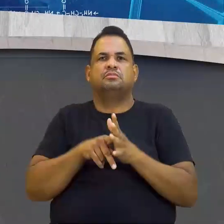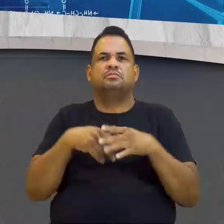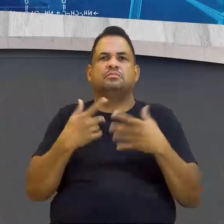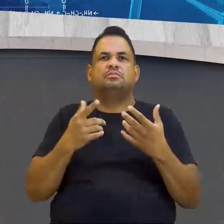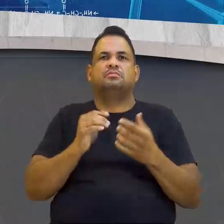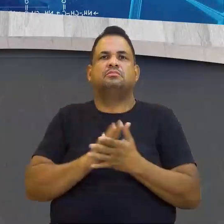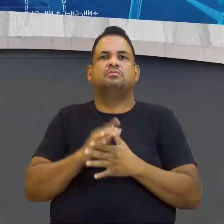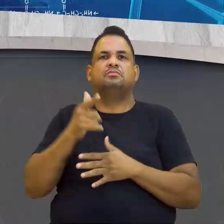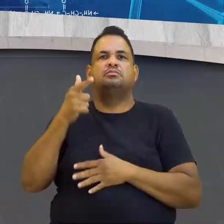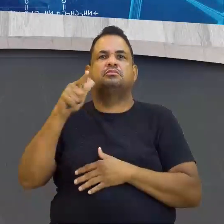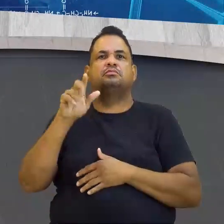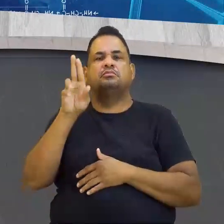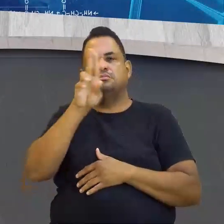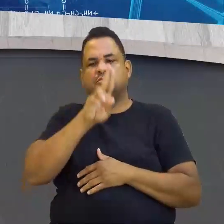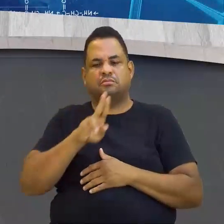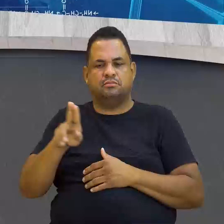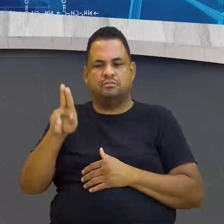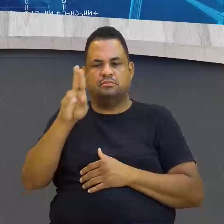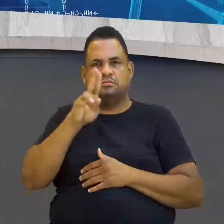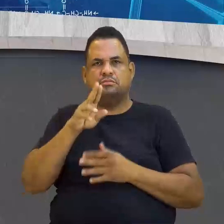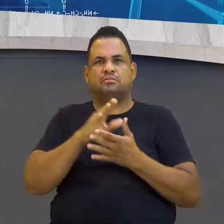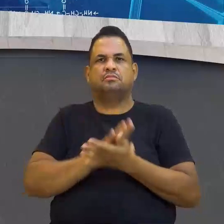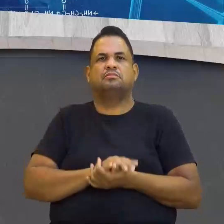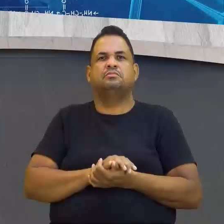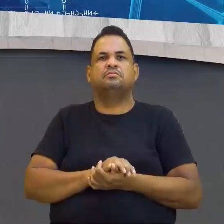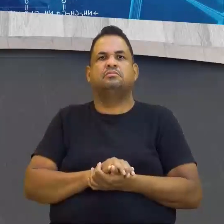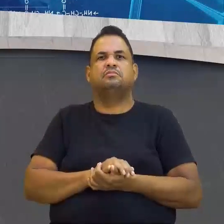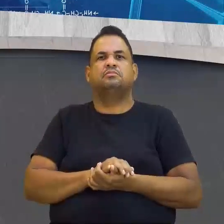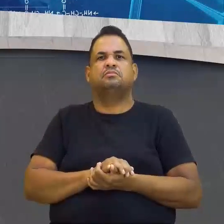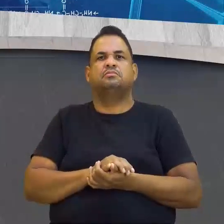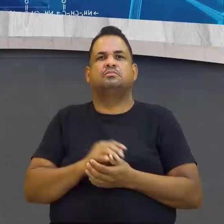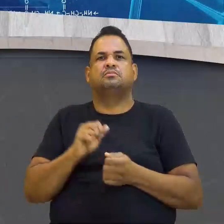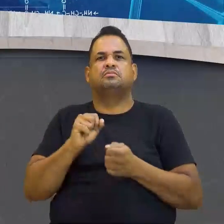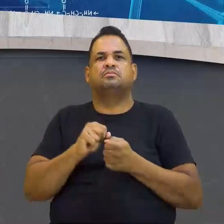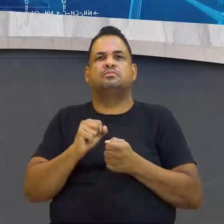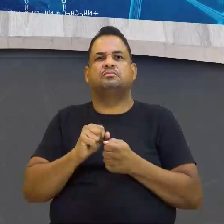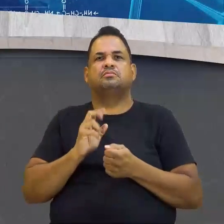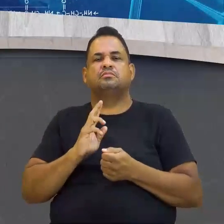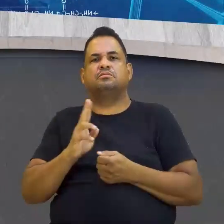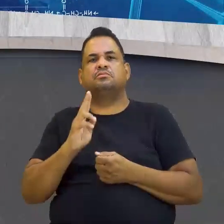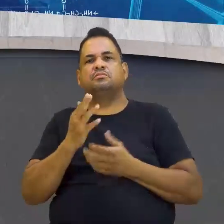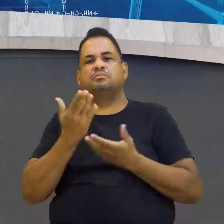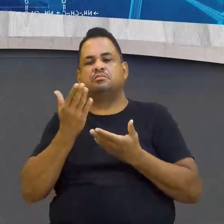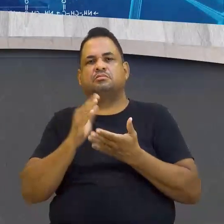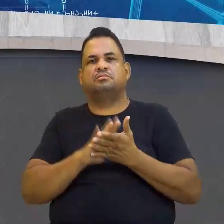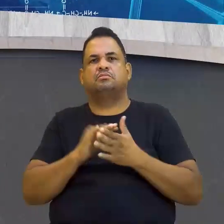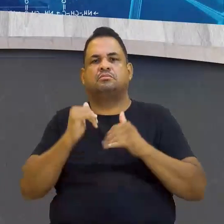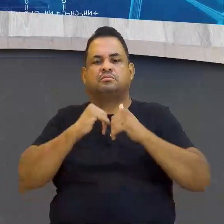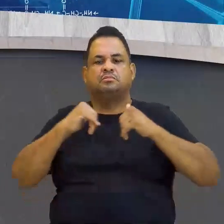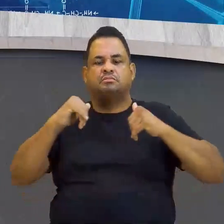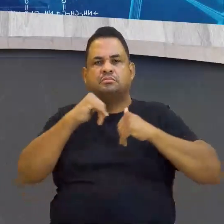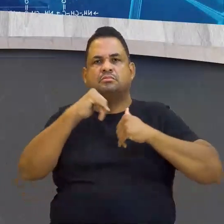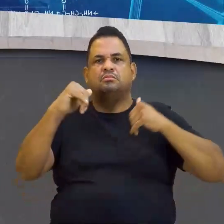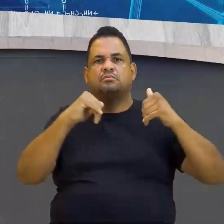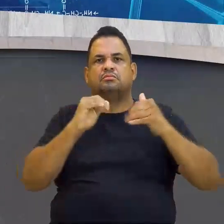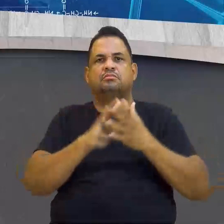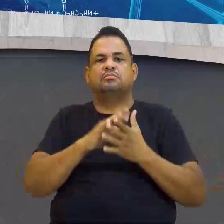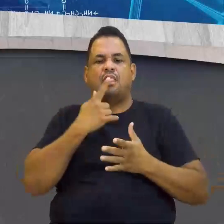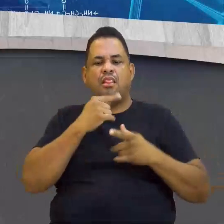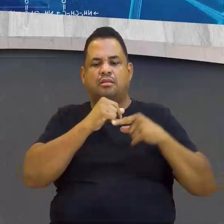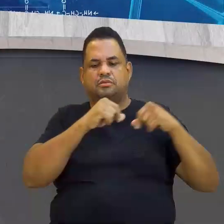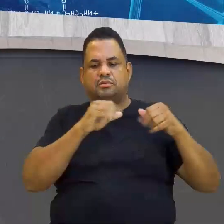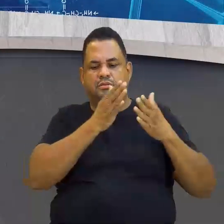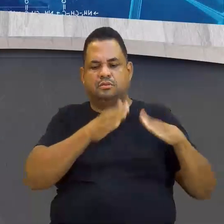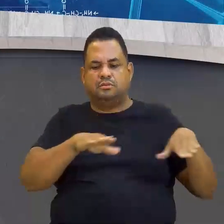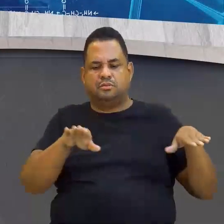gente consegue utilizar, nós conseguimos utilizar isso para fazer processos como essa de separação do sal marinho